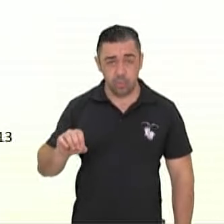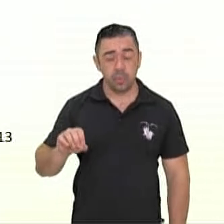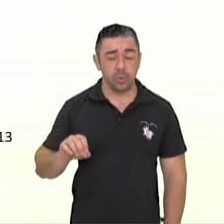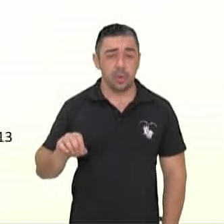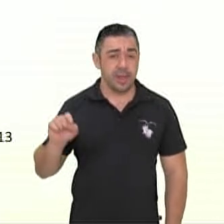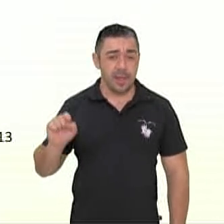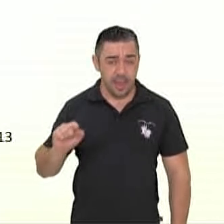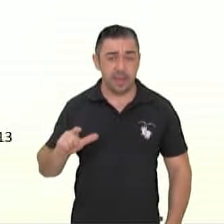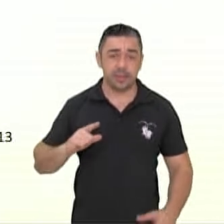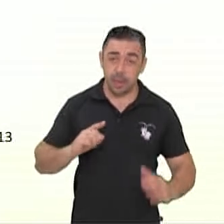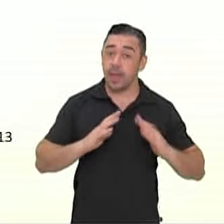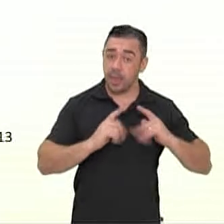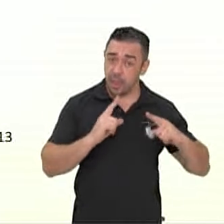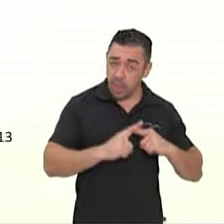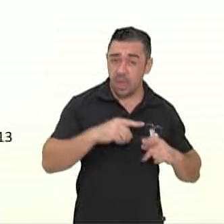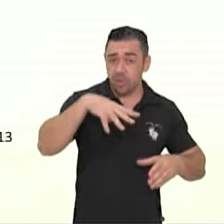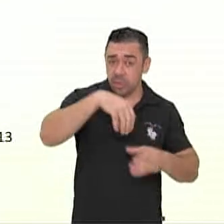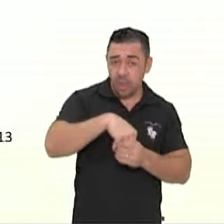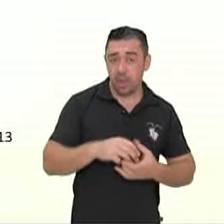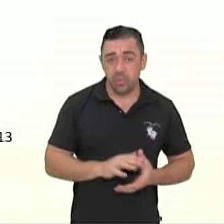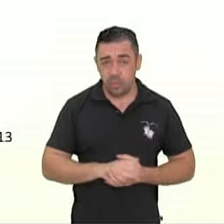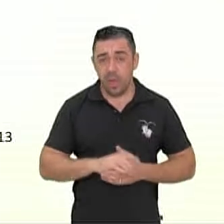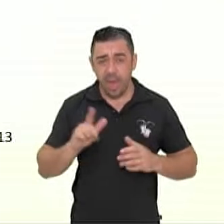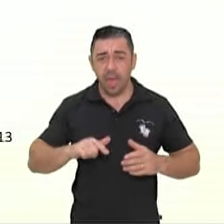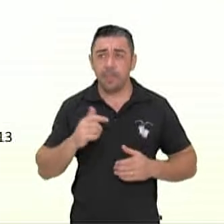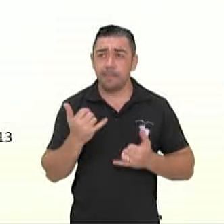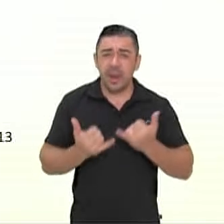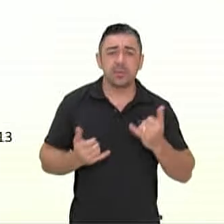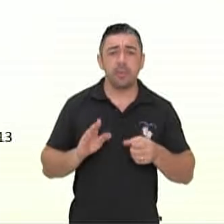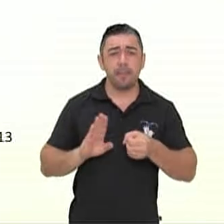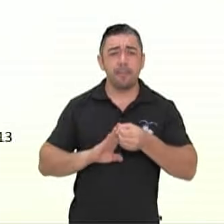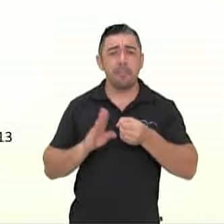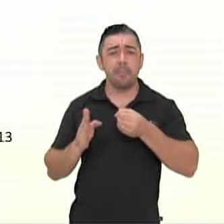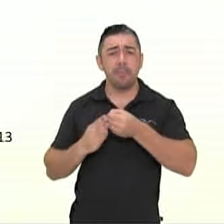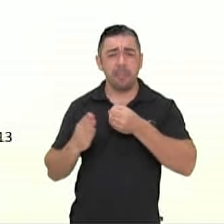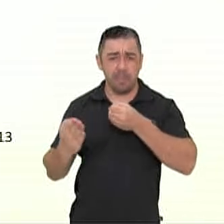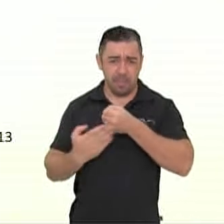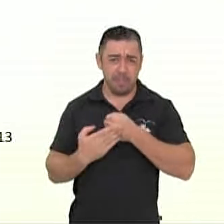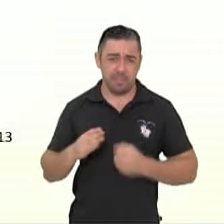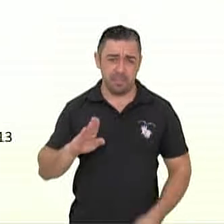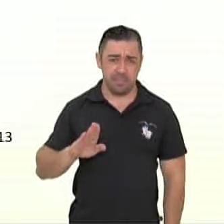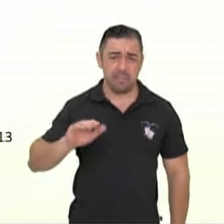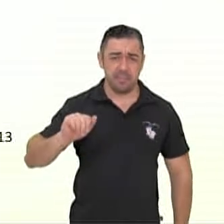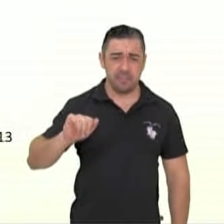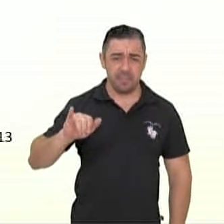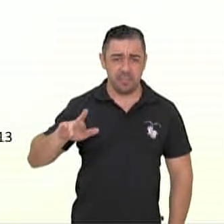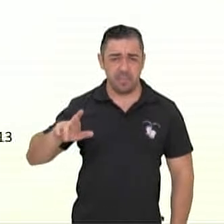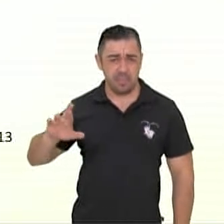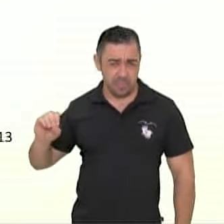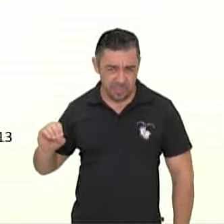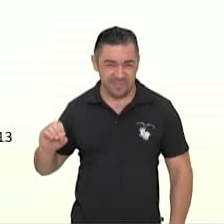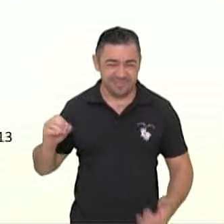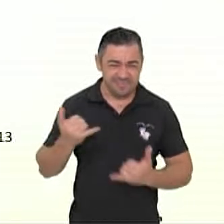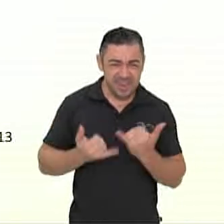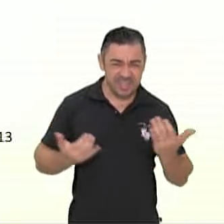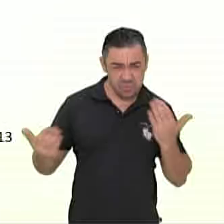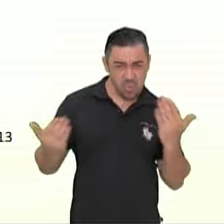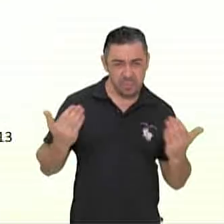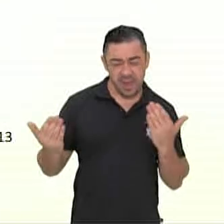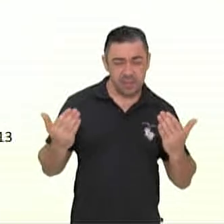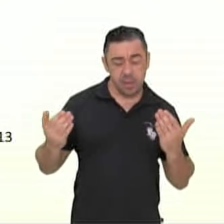igreja, do cristianismo, né? Representado materialmente na igreja. A igreja está dentro do feudo. Tem também a capelinha,